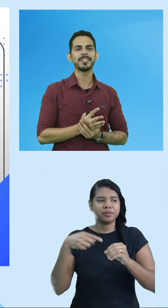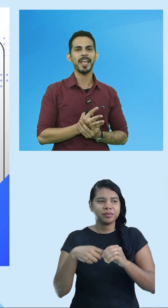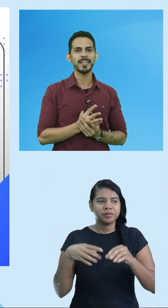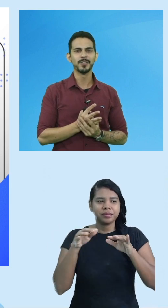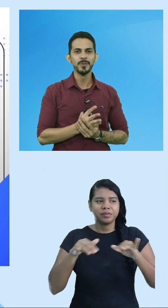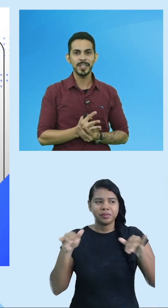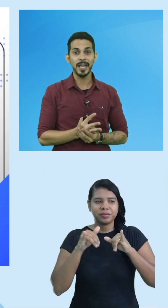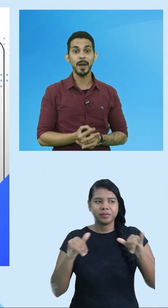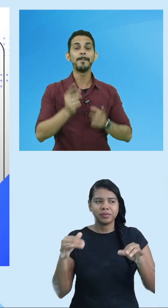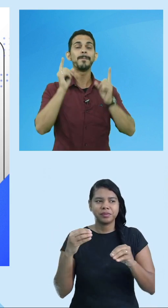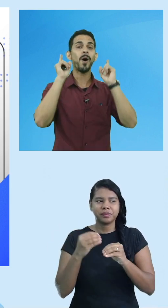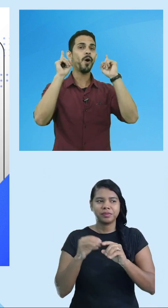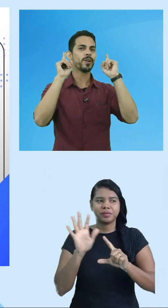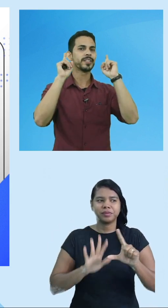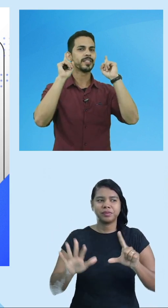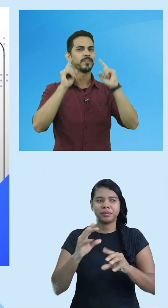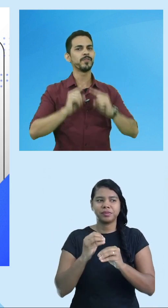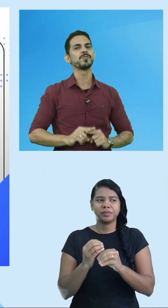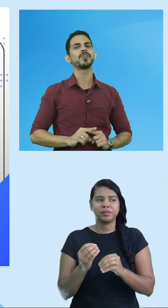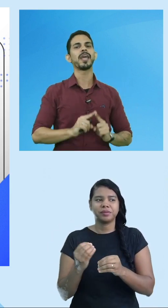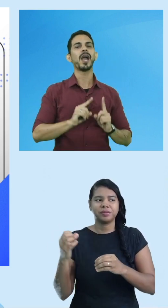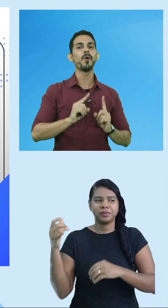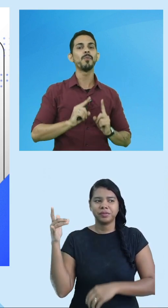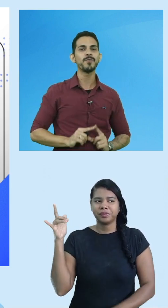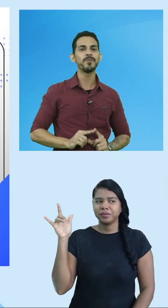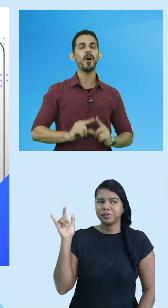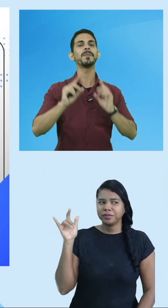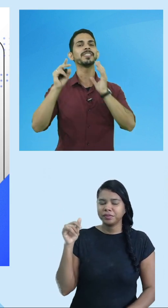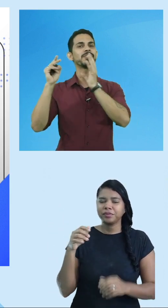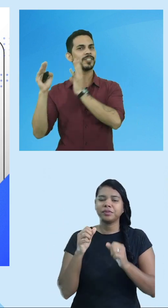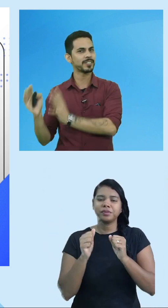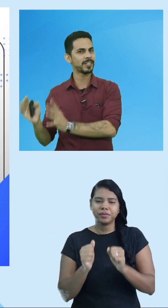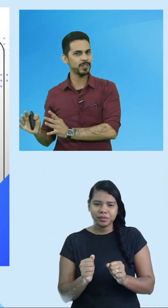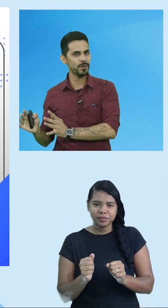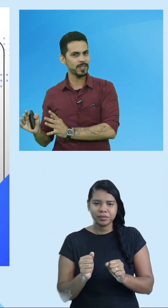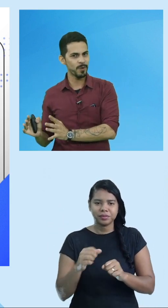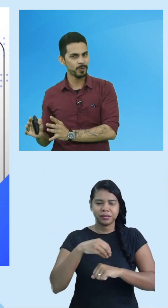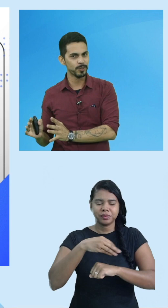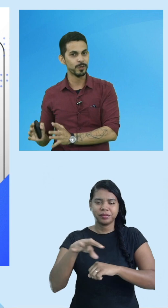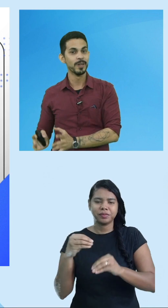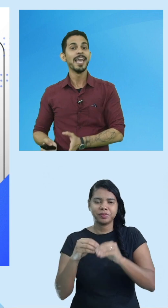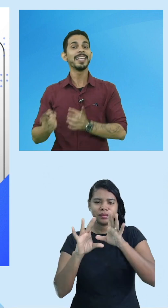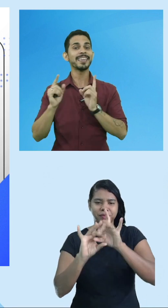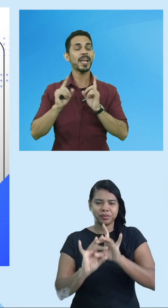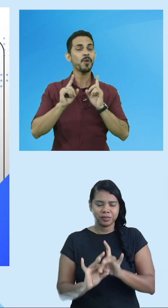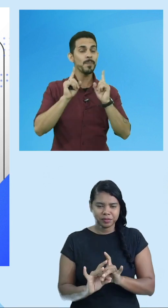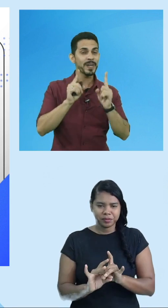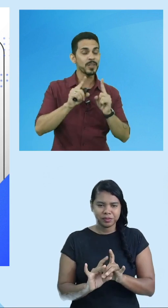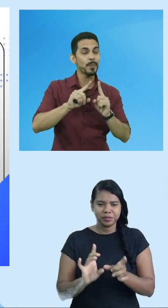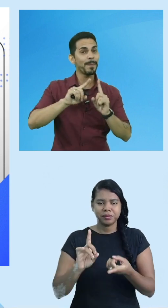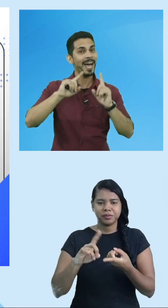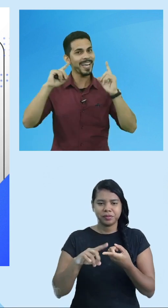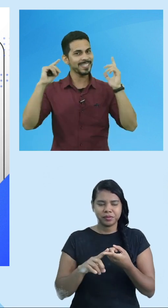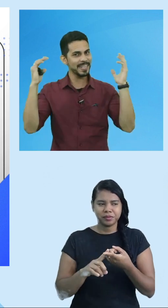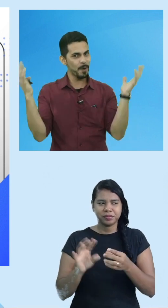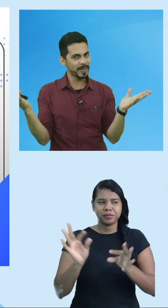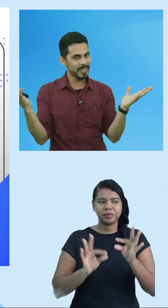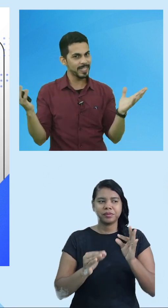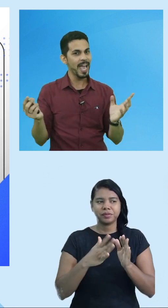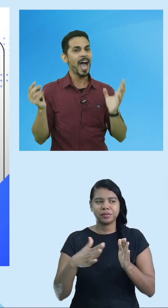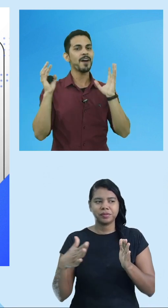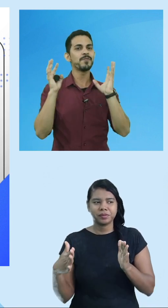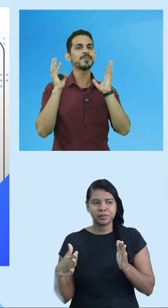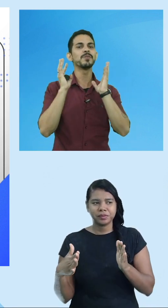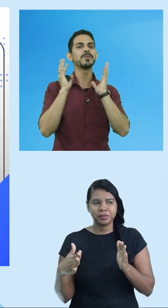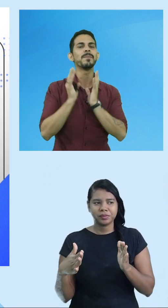das hashtags no Instagram pode funcionar como uma forma de gestão de conteúdo e até cumprindo